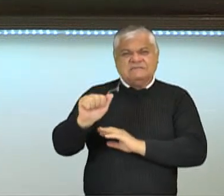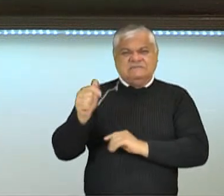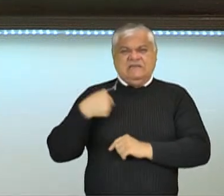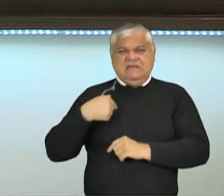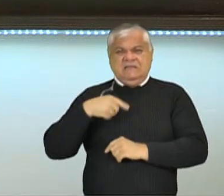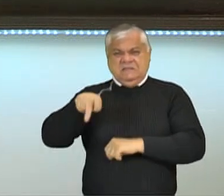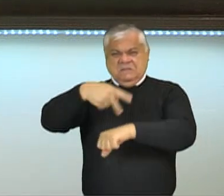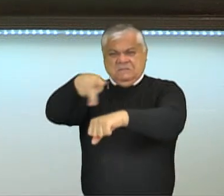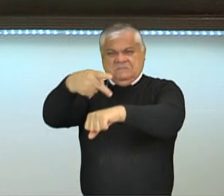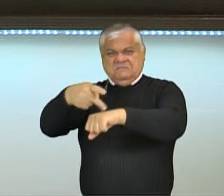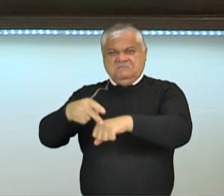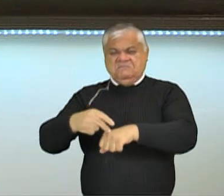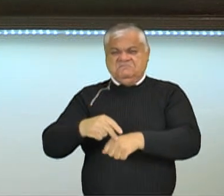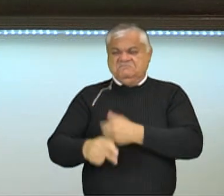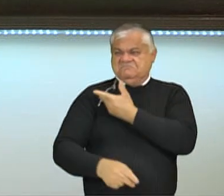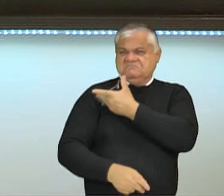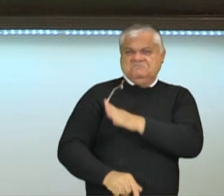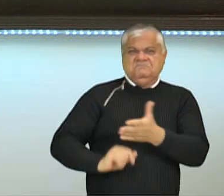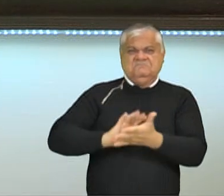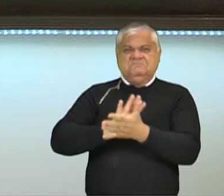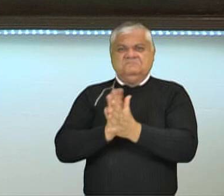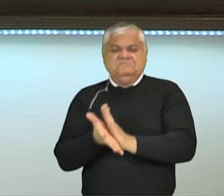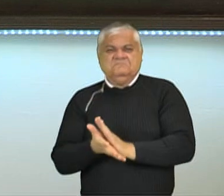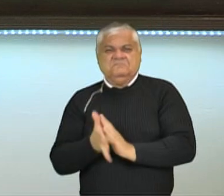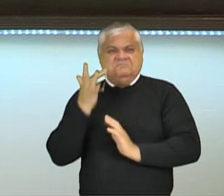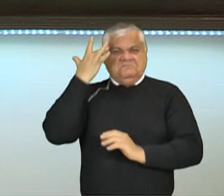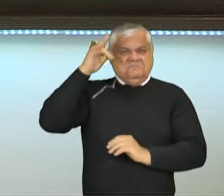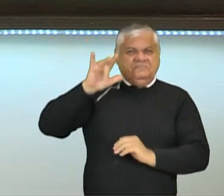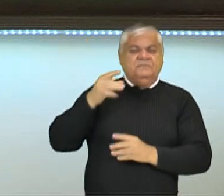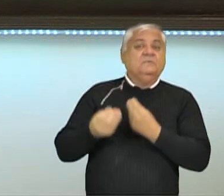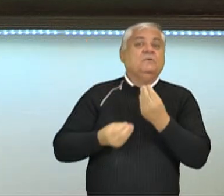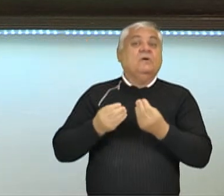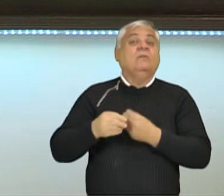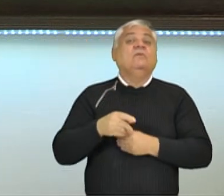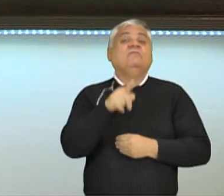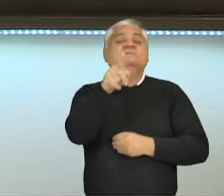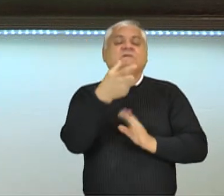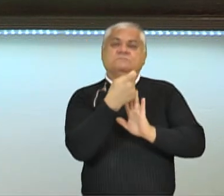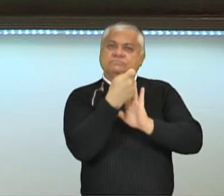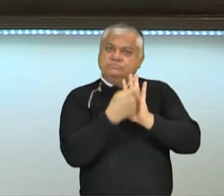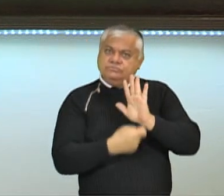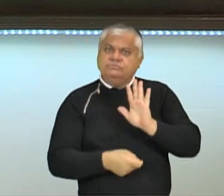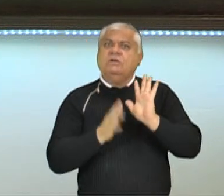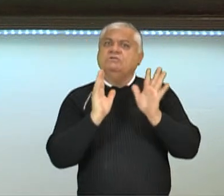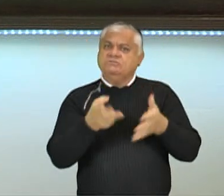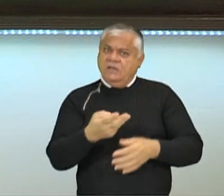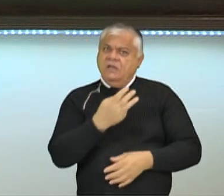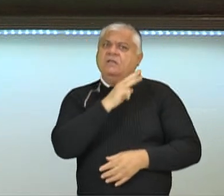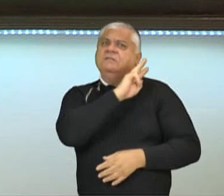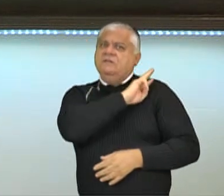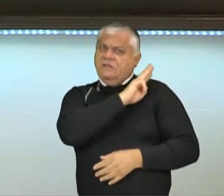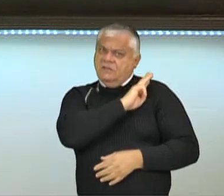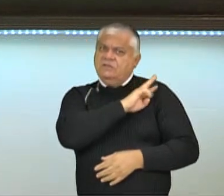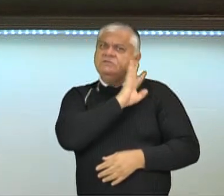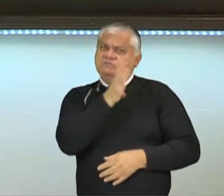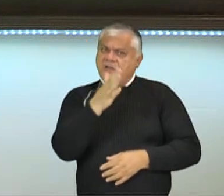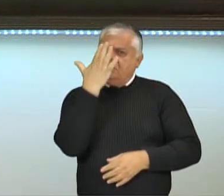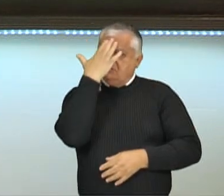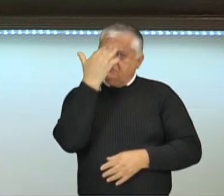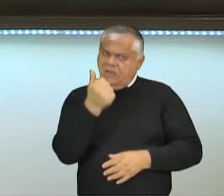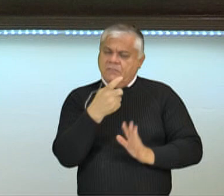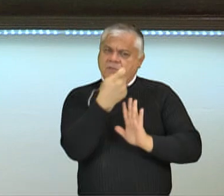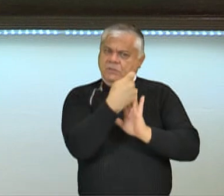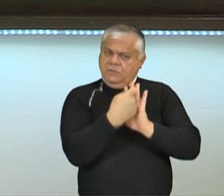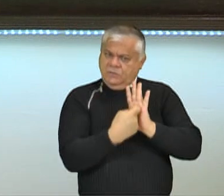outras situações que vocês já têm um conhecimento prévio, né? Vocês que já estão no terceirão, já passaram pelo fundamental, já estão